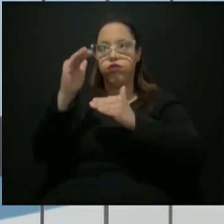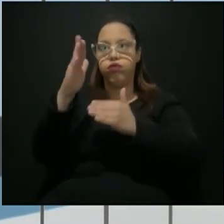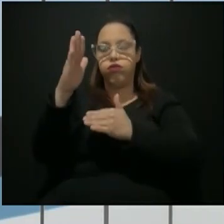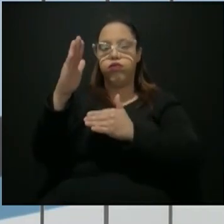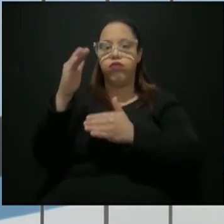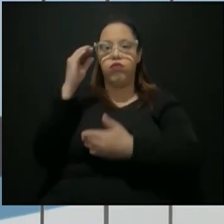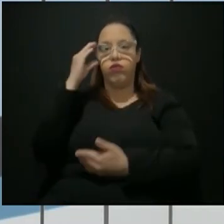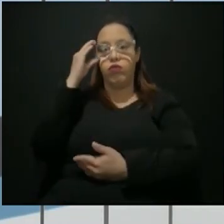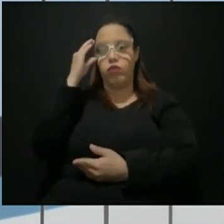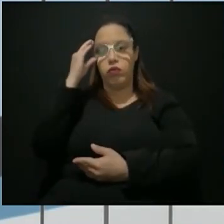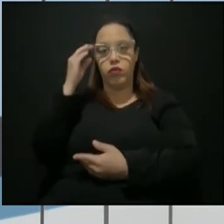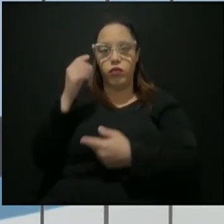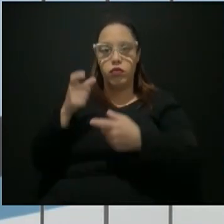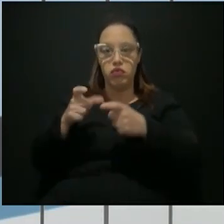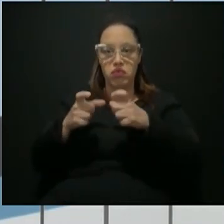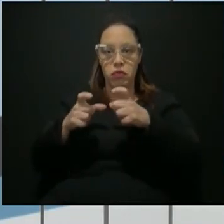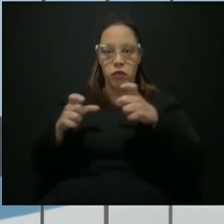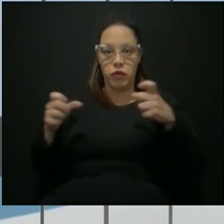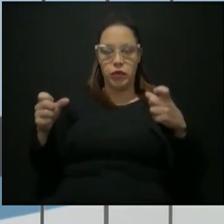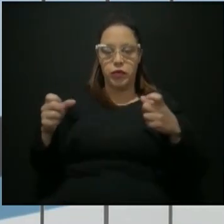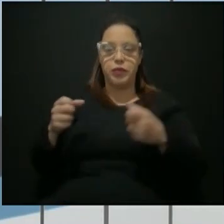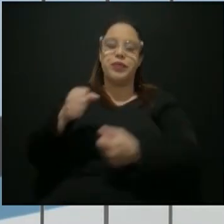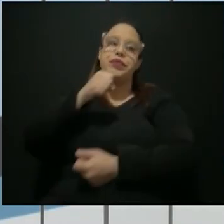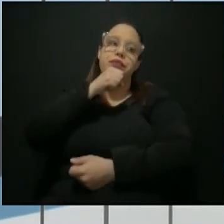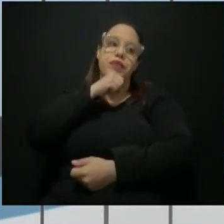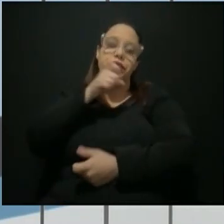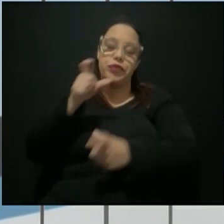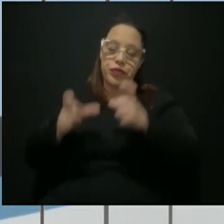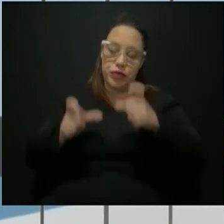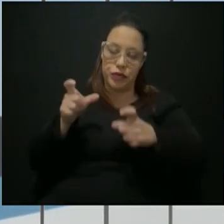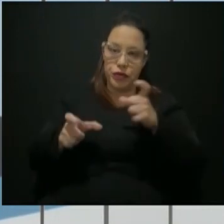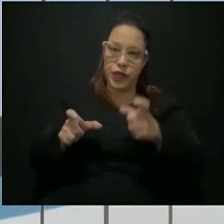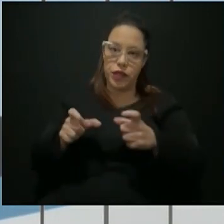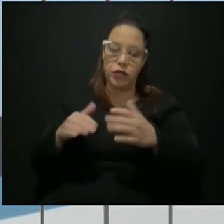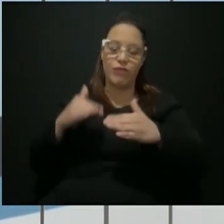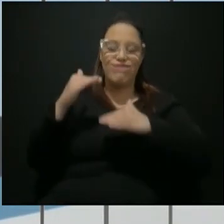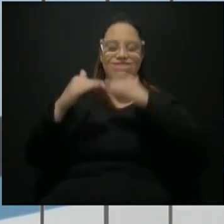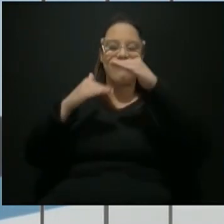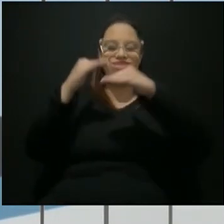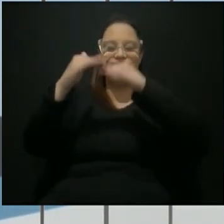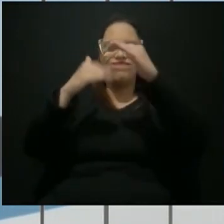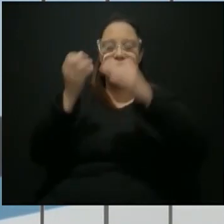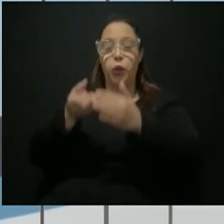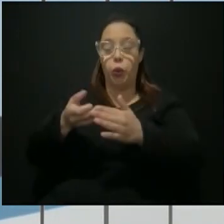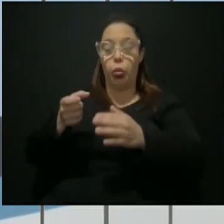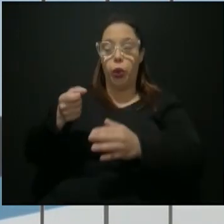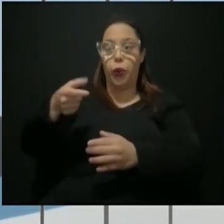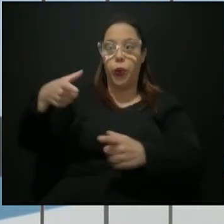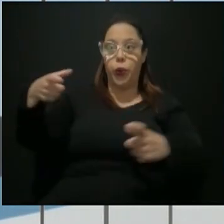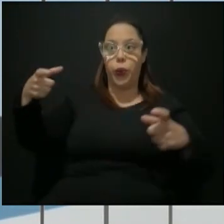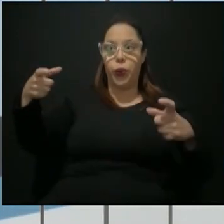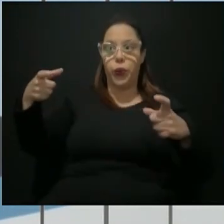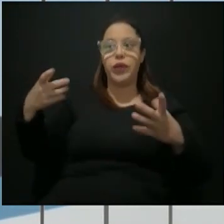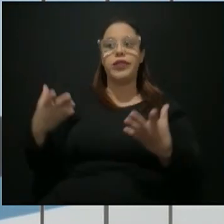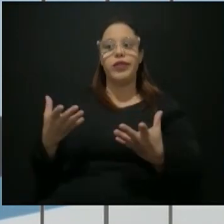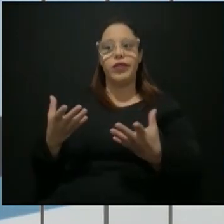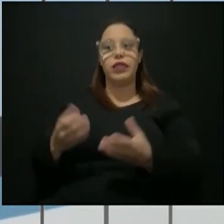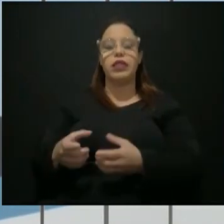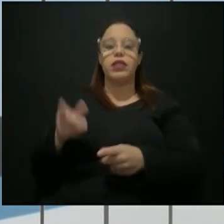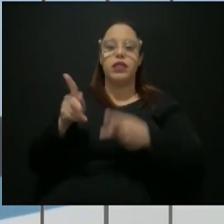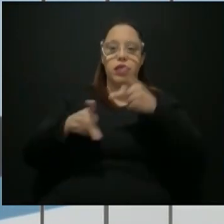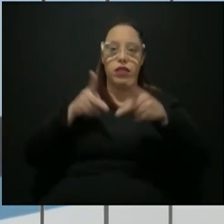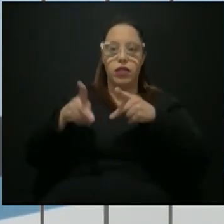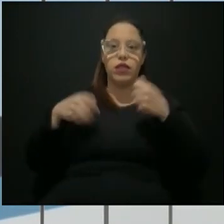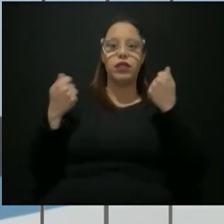número absoluto de pessoas idosas, né, e a proporção de pessoas idosas também aumenta, né, o número relativo na população. Então a gente precisa realmente